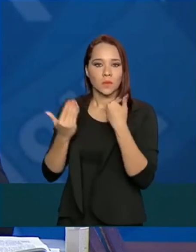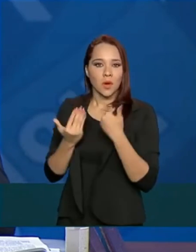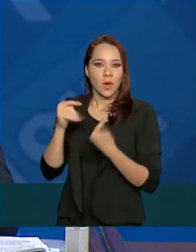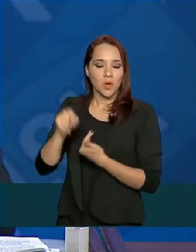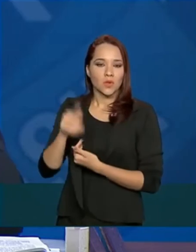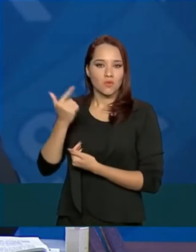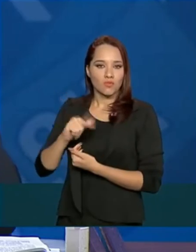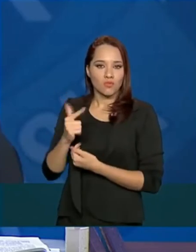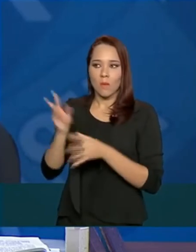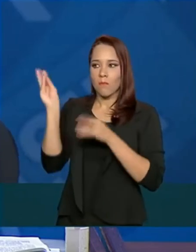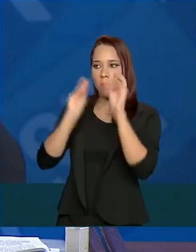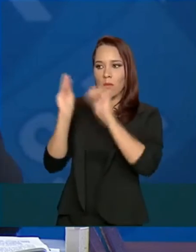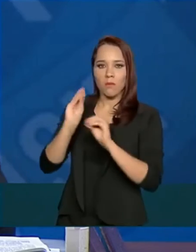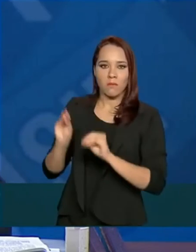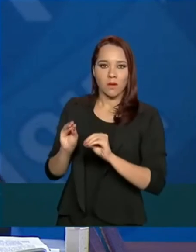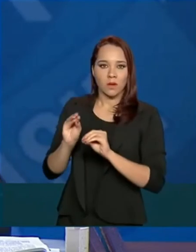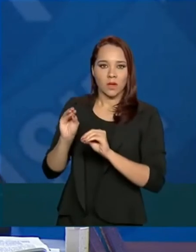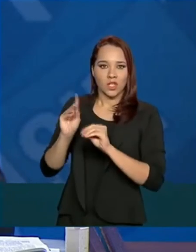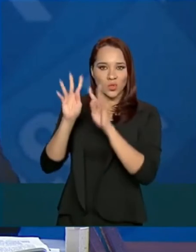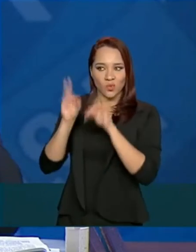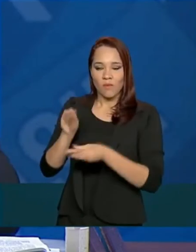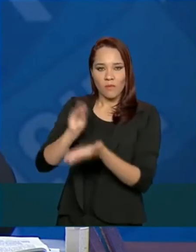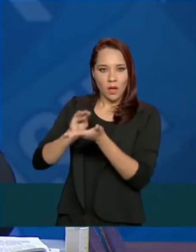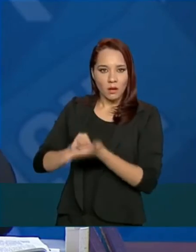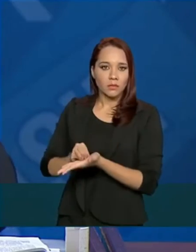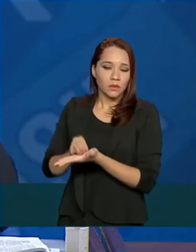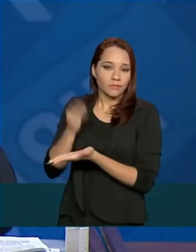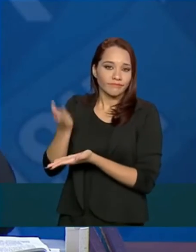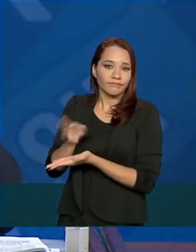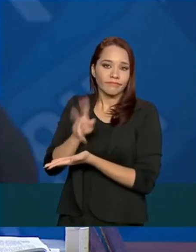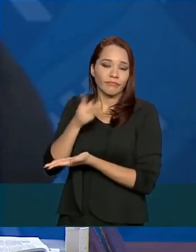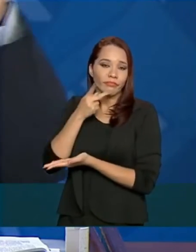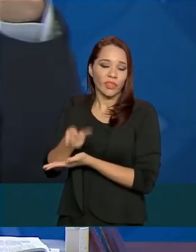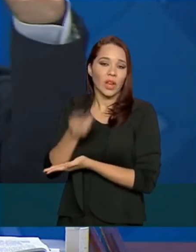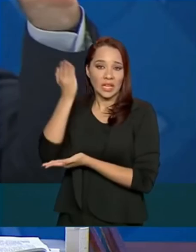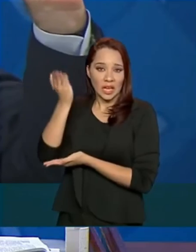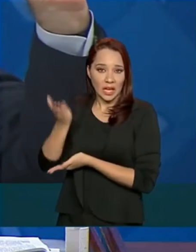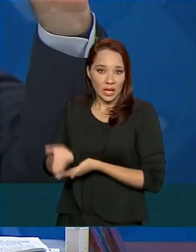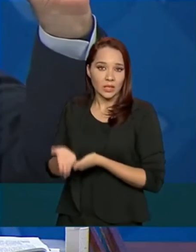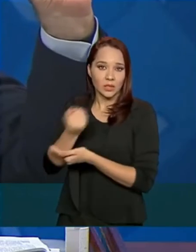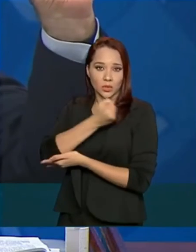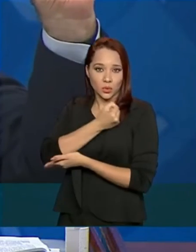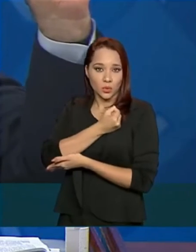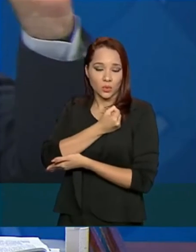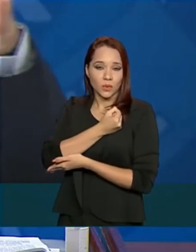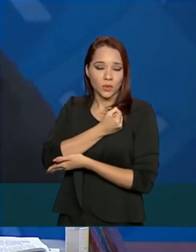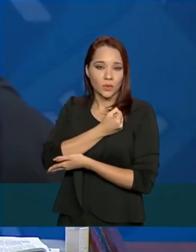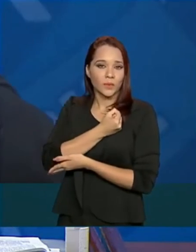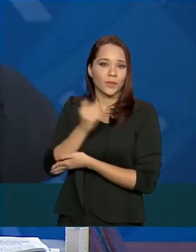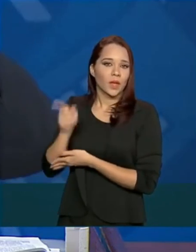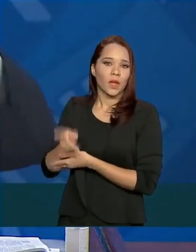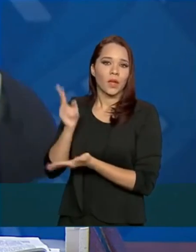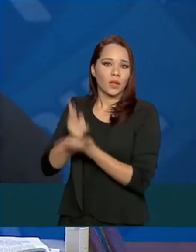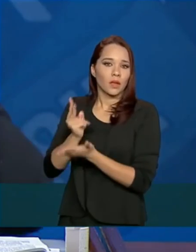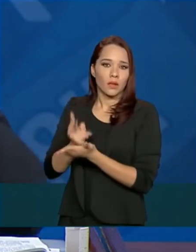não estão completamente preenchidos, isso não significa dizer que são os